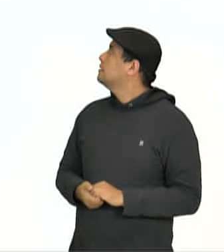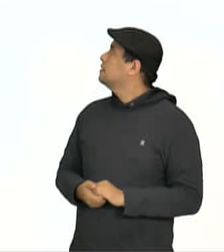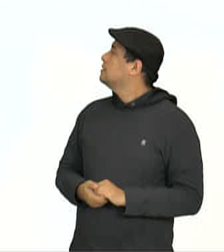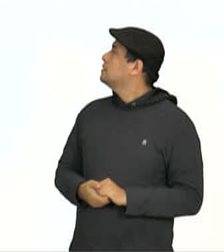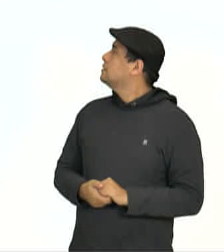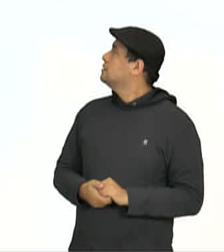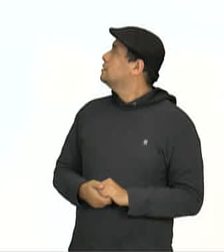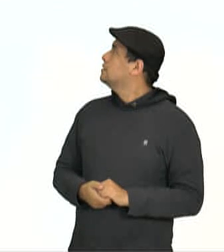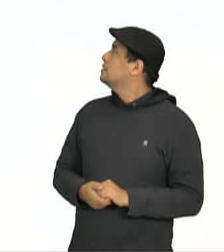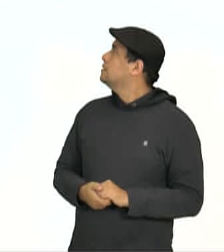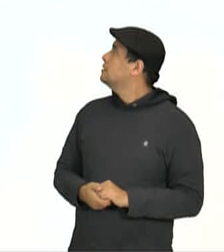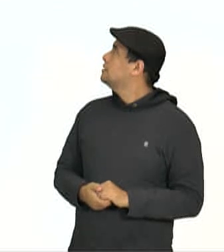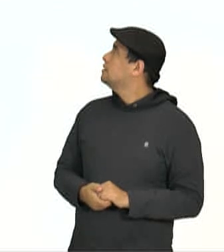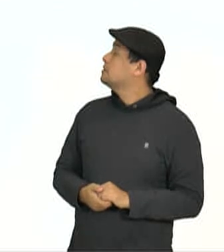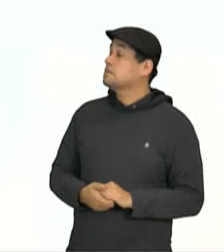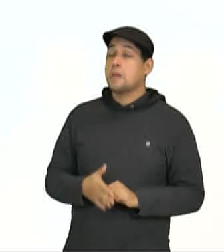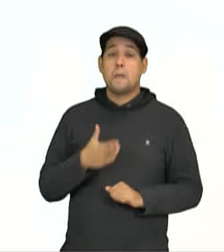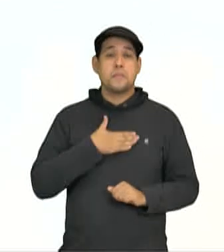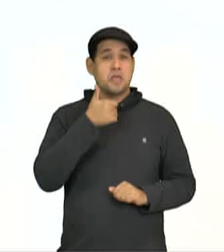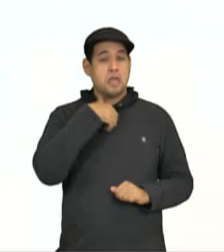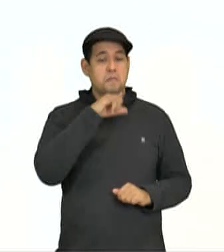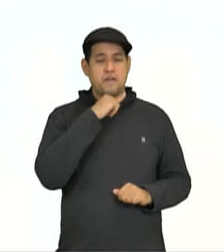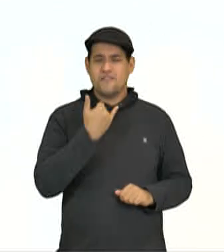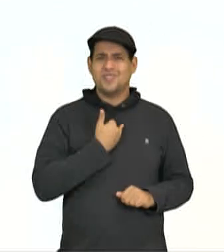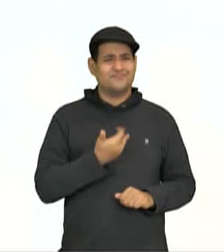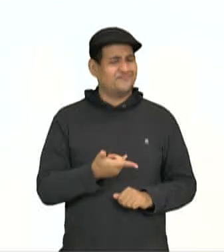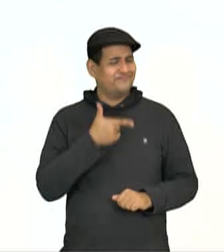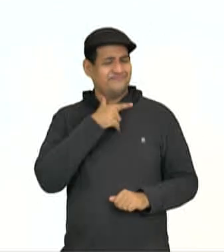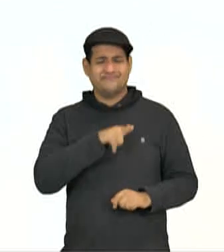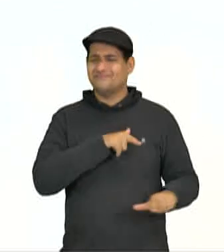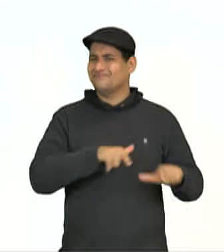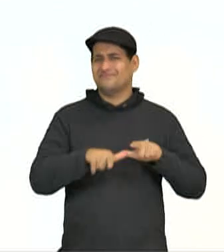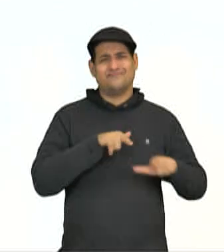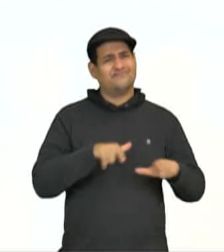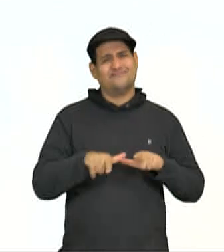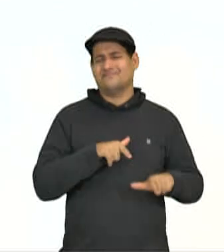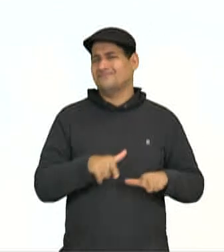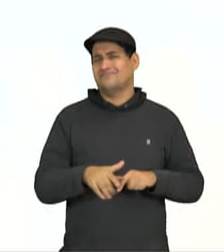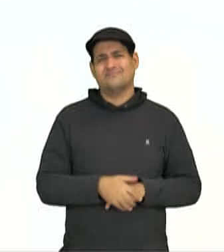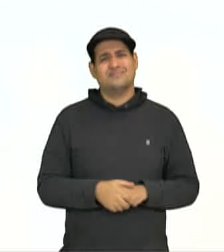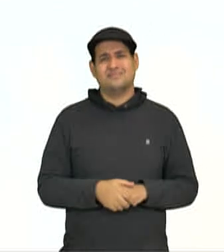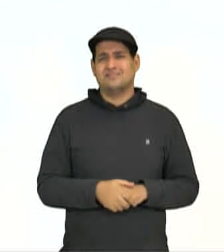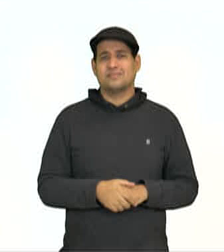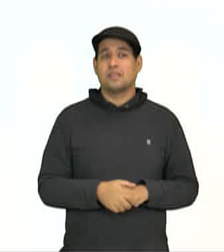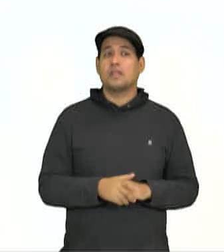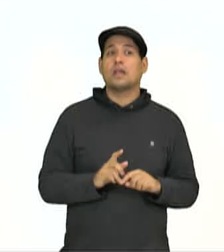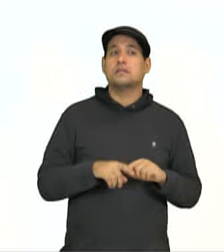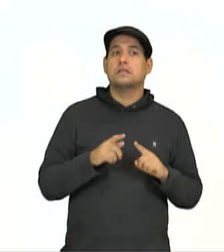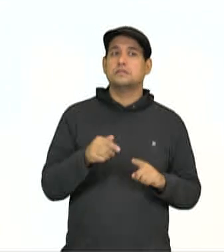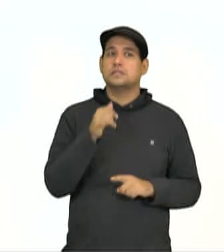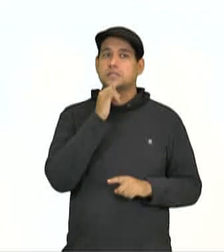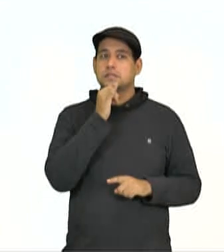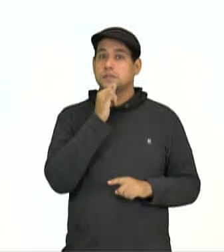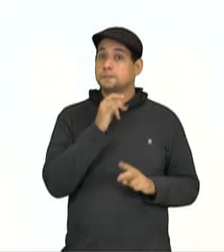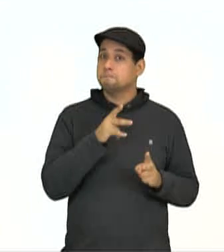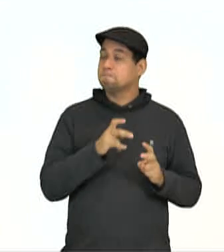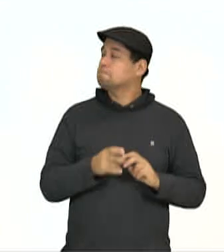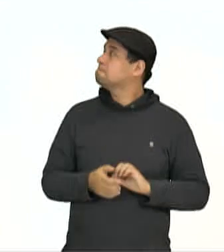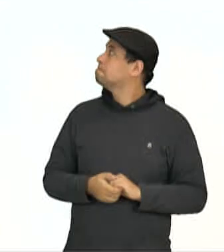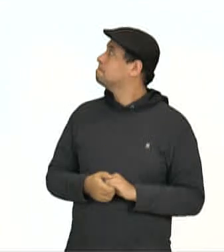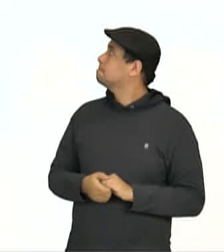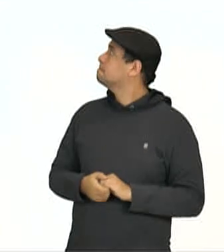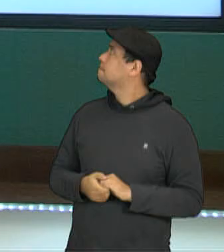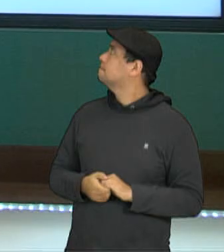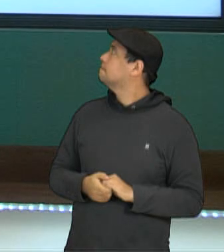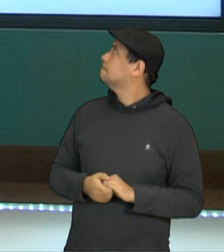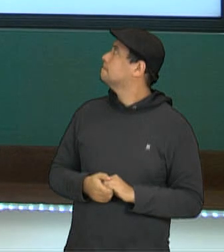can't work anymore. Minha mãe disse, eu não consigo trabalhar mais. My mother told me she couldn't work anymore.